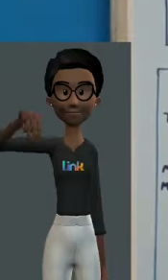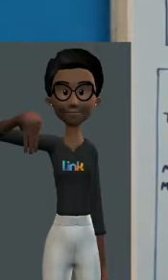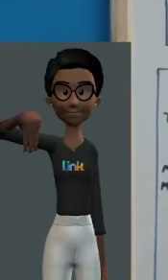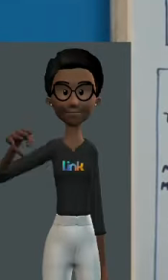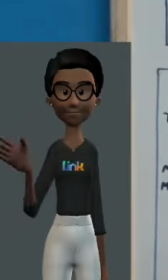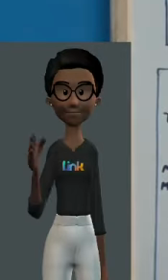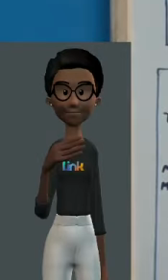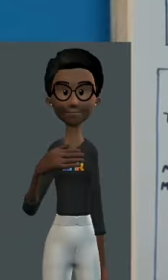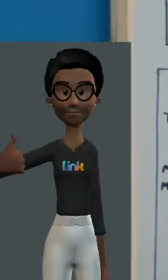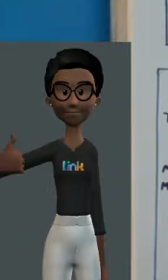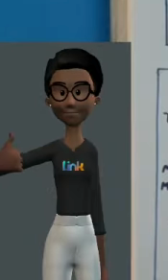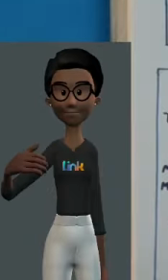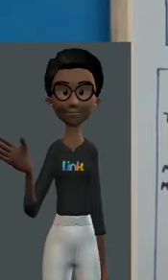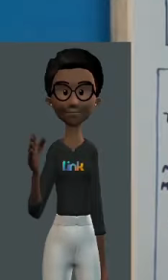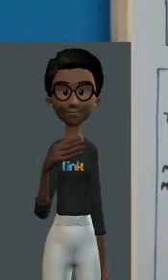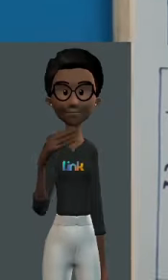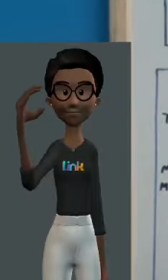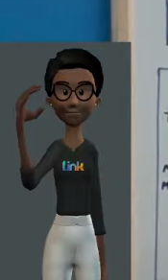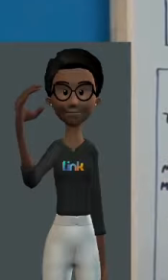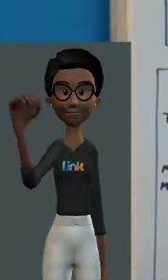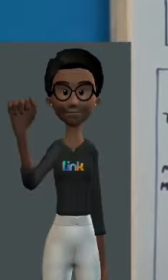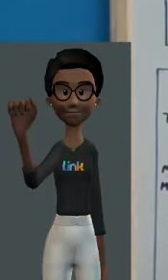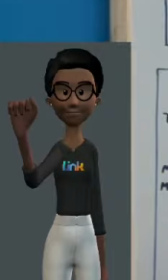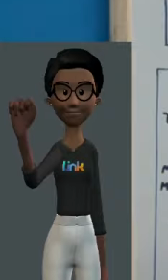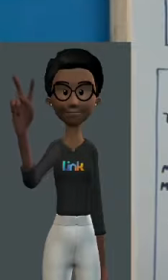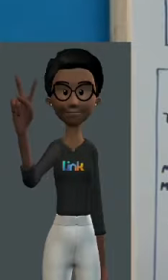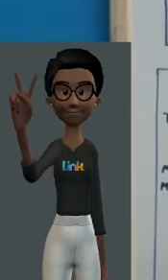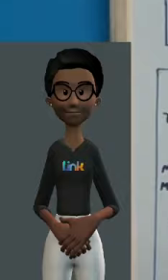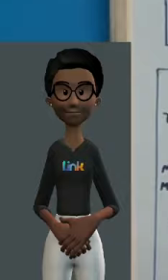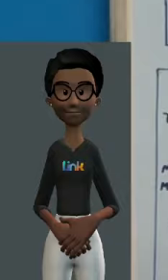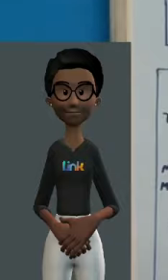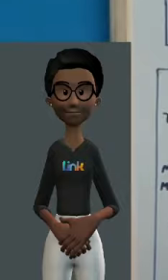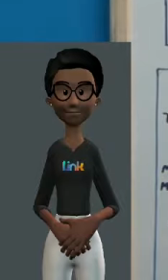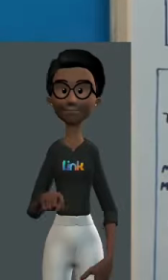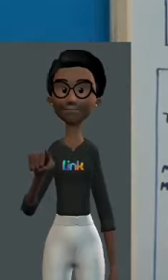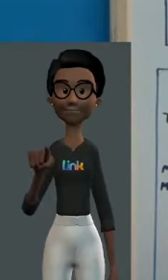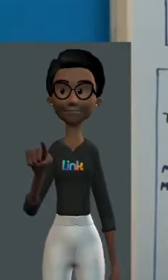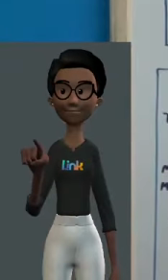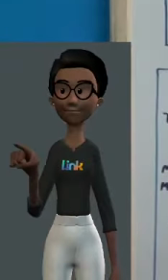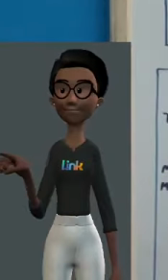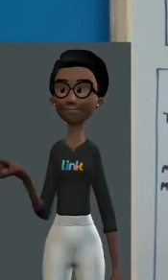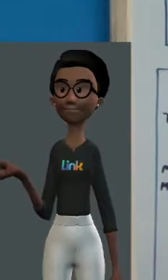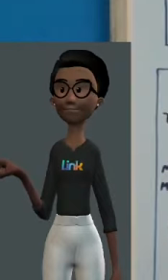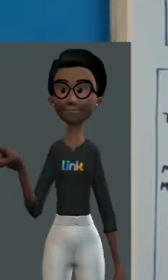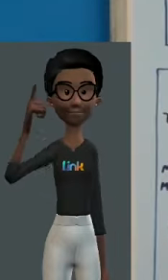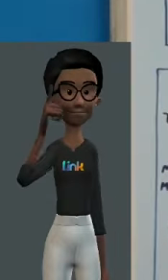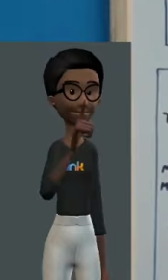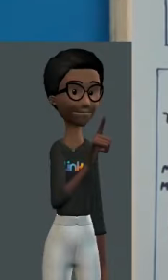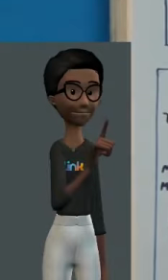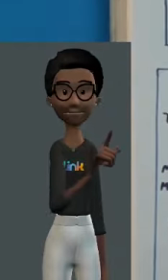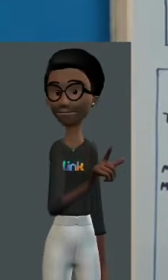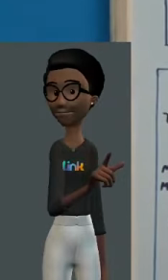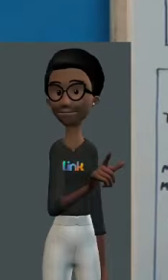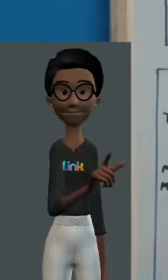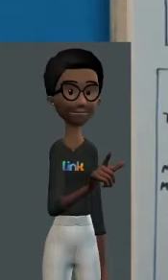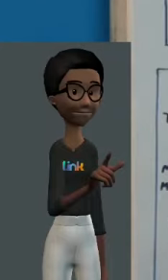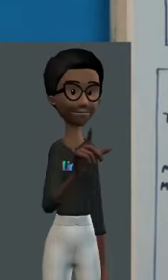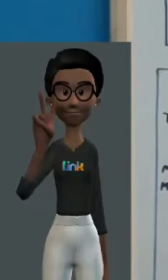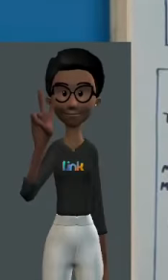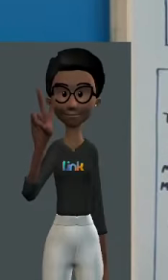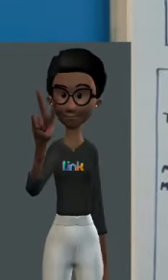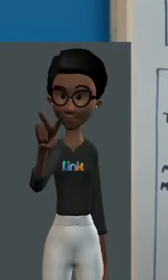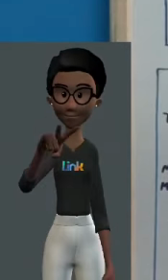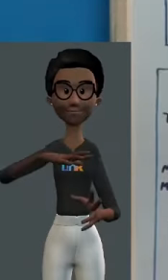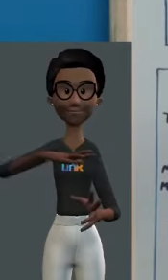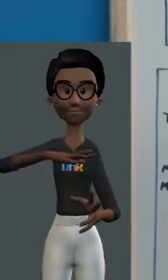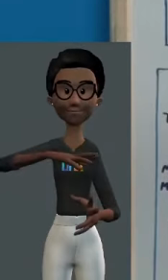estavam contemplando a verdade em si, mas sim pedacinhos delas refletidos na parede da caverna. Ou